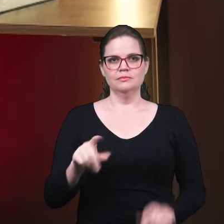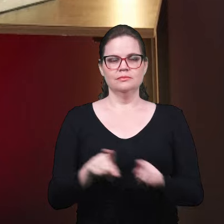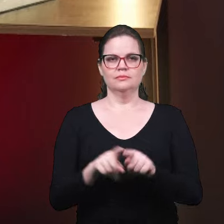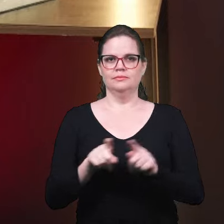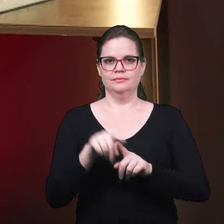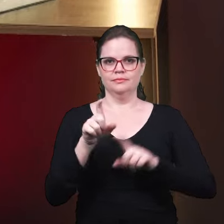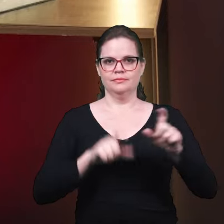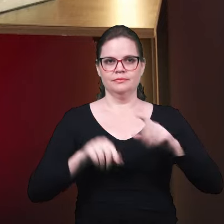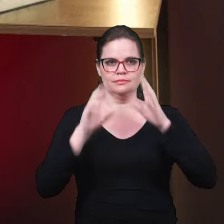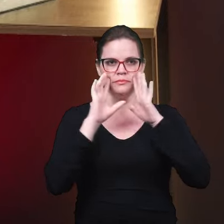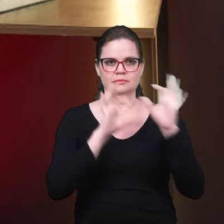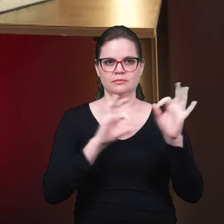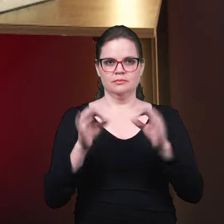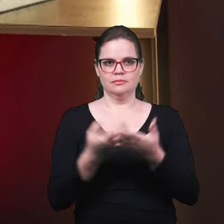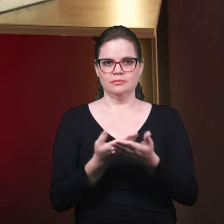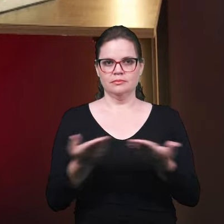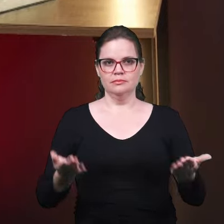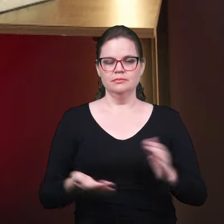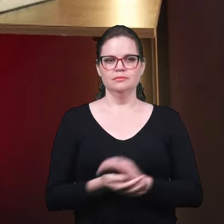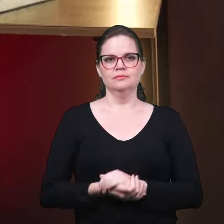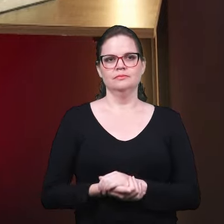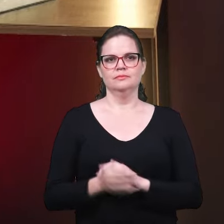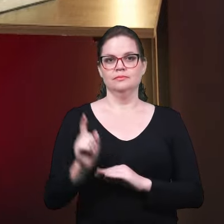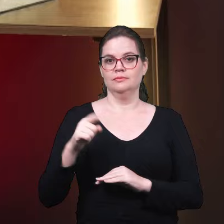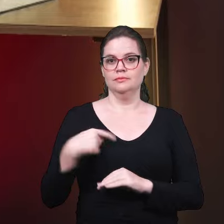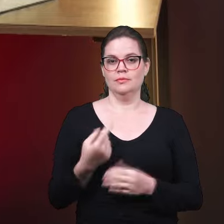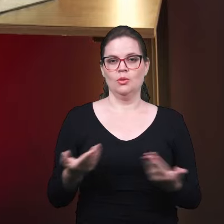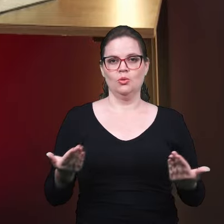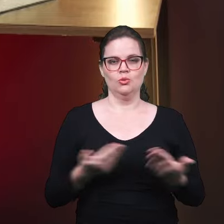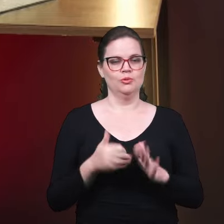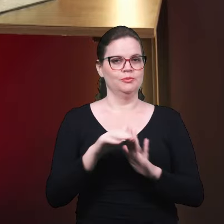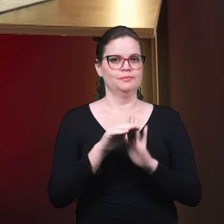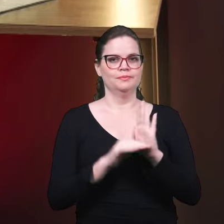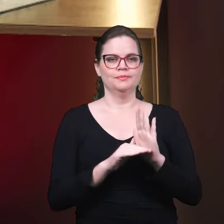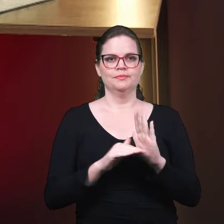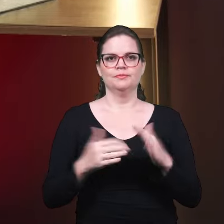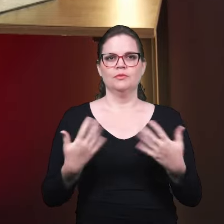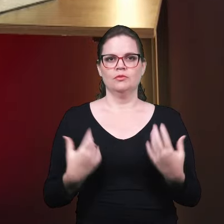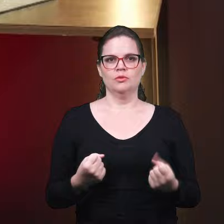irmãos, aqueles que estão nos assistindo, nós estamos aqui com esse programa dando